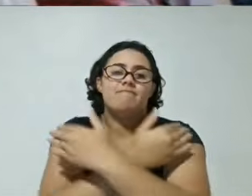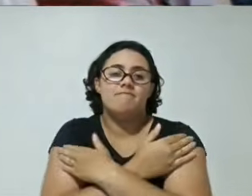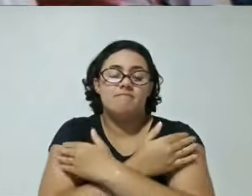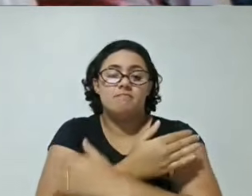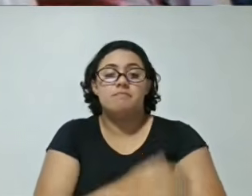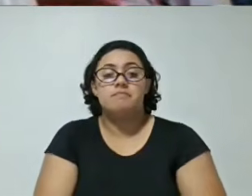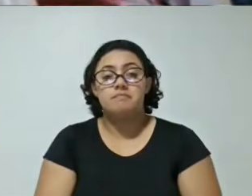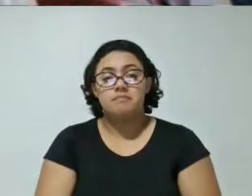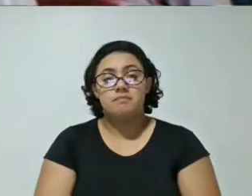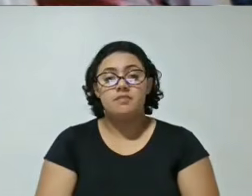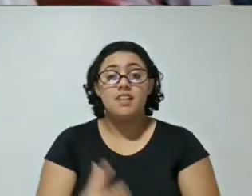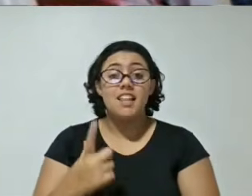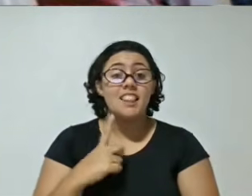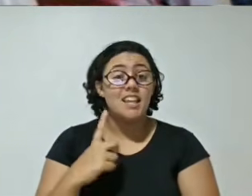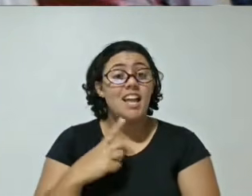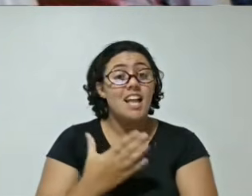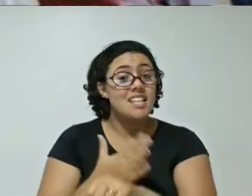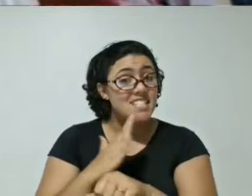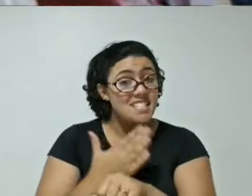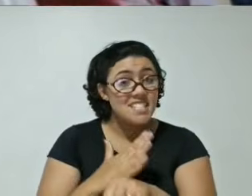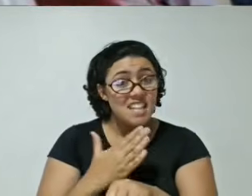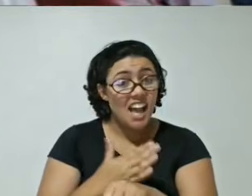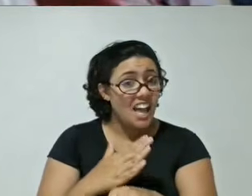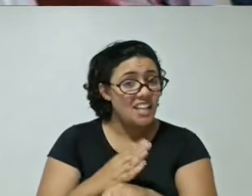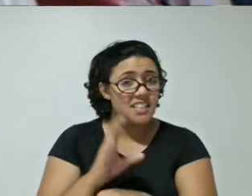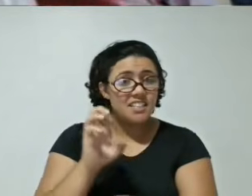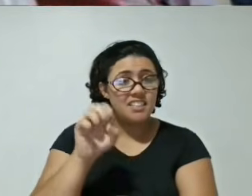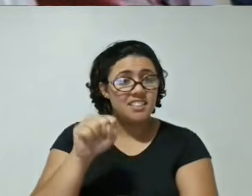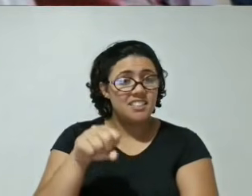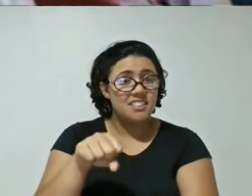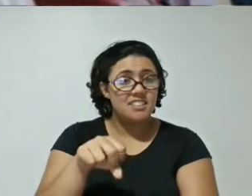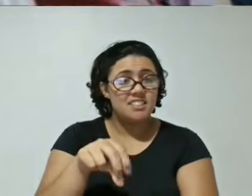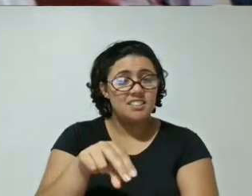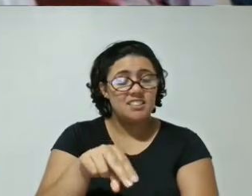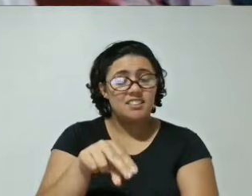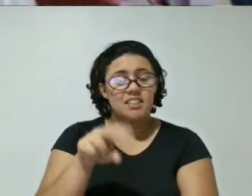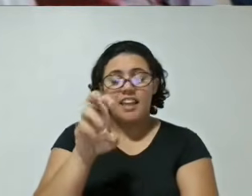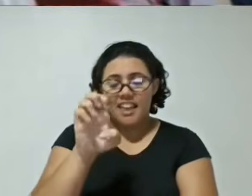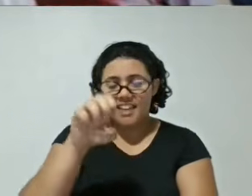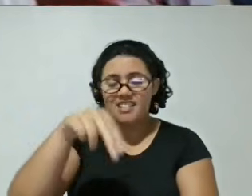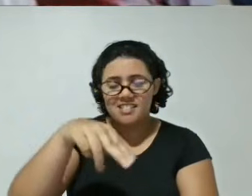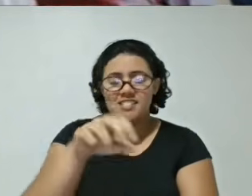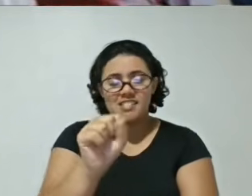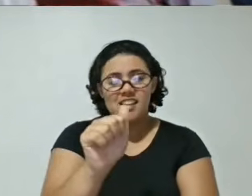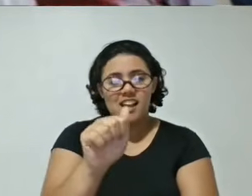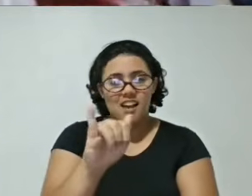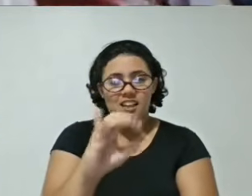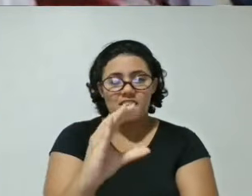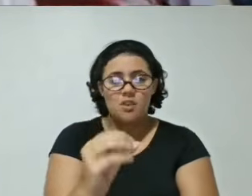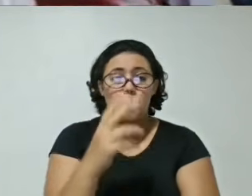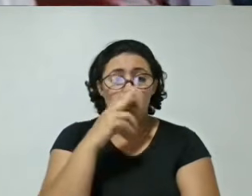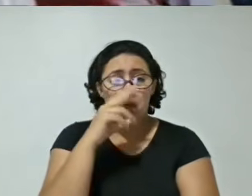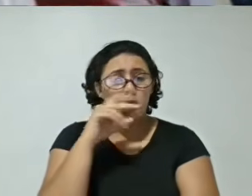dia. Olha que recepção que eu tive. Né? Donieda Carvalho, Sônia,